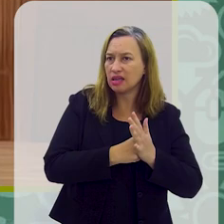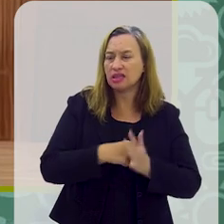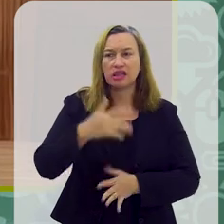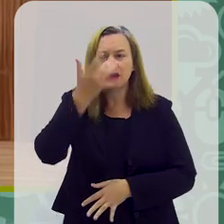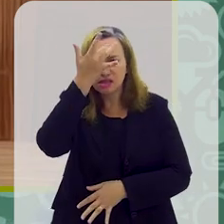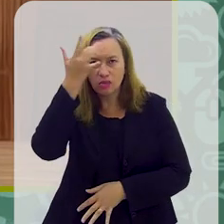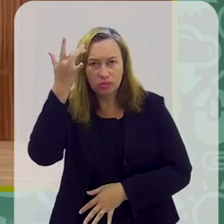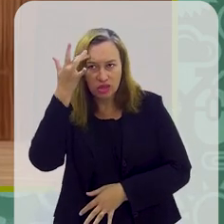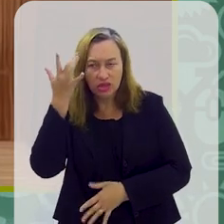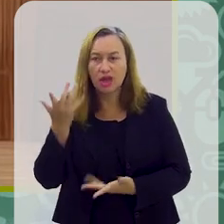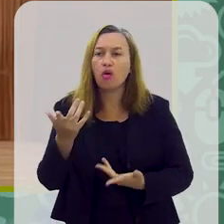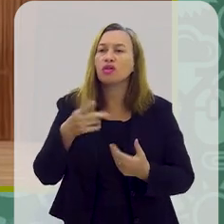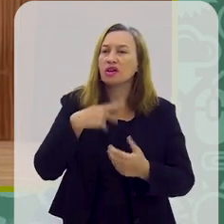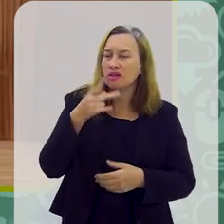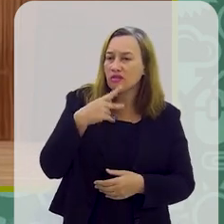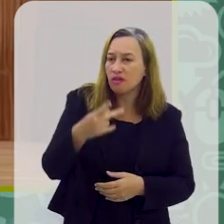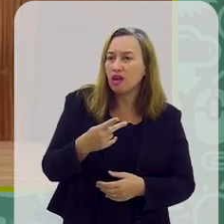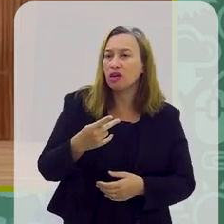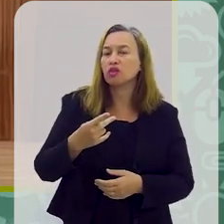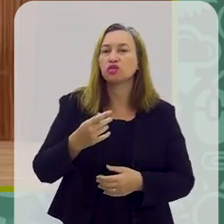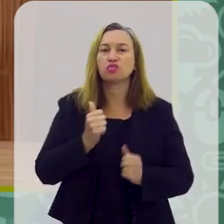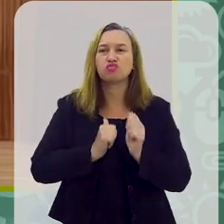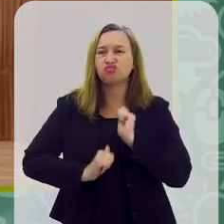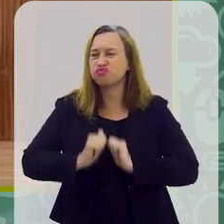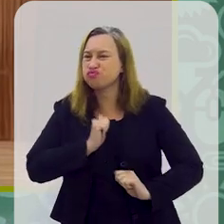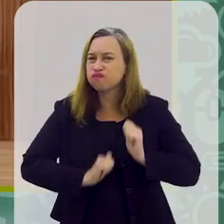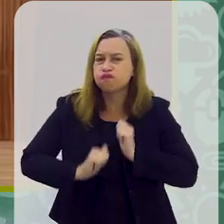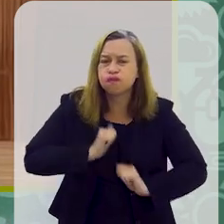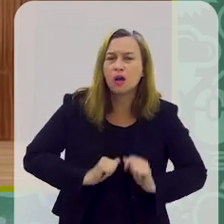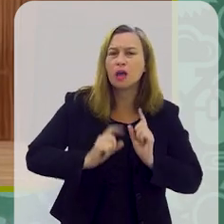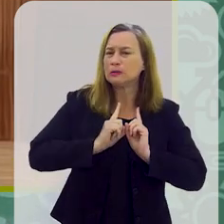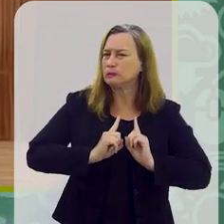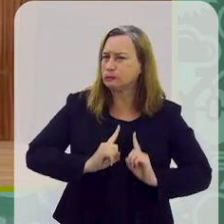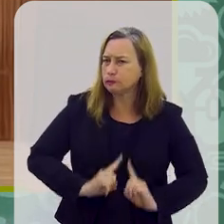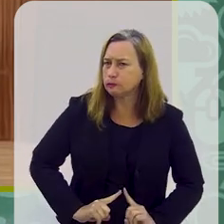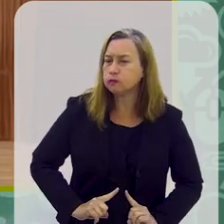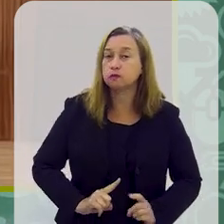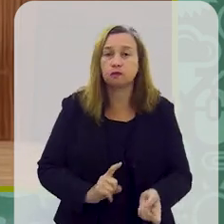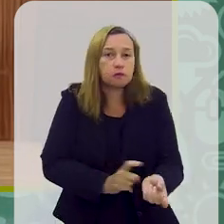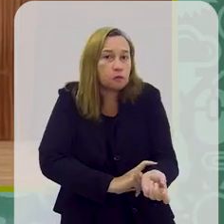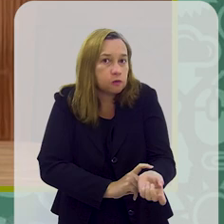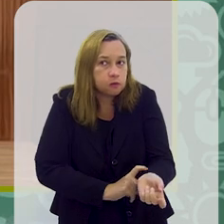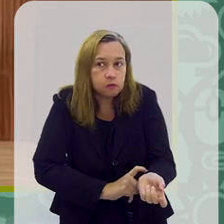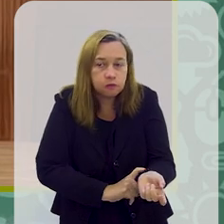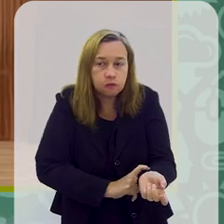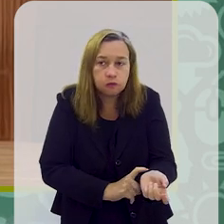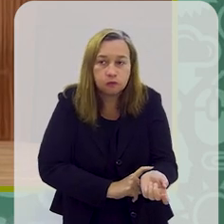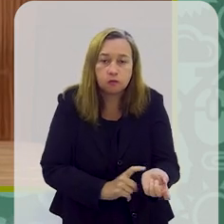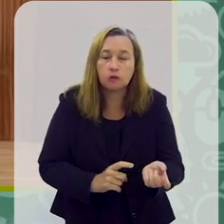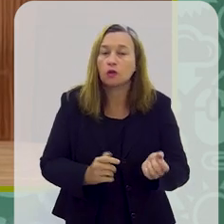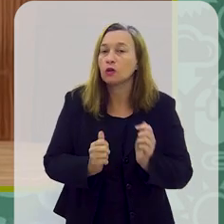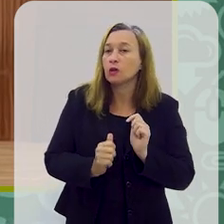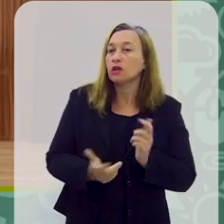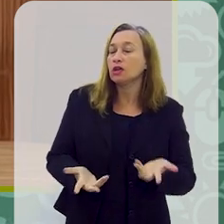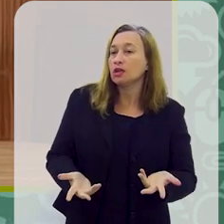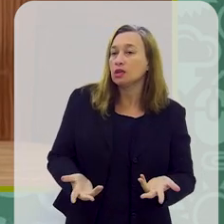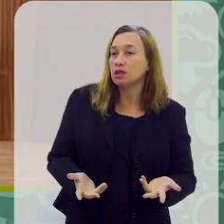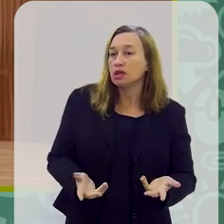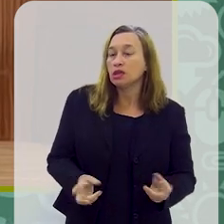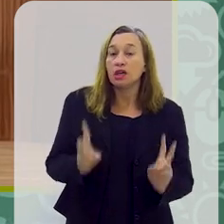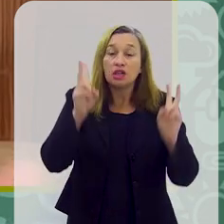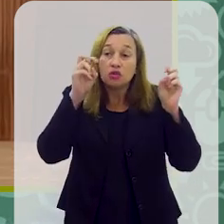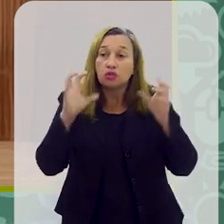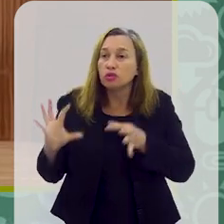é desde a saúde mental, e a gente está falando de aumento de ansiedade, de depressão, estresse